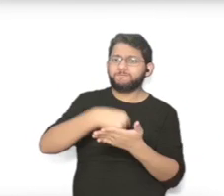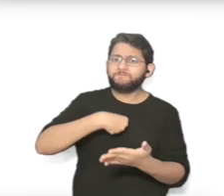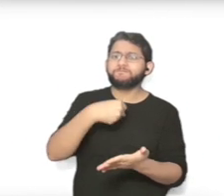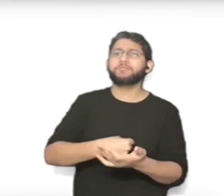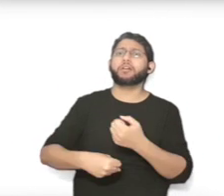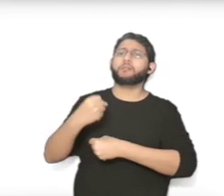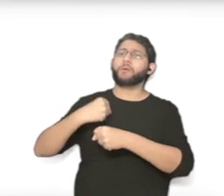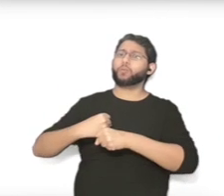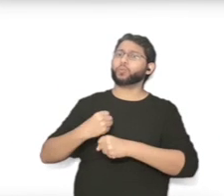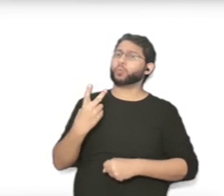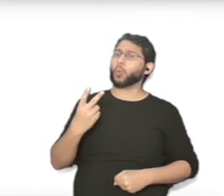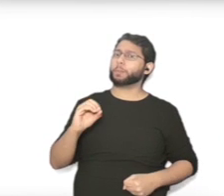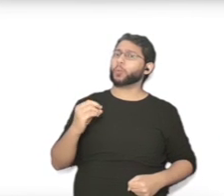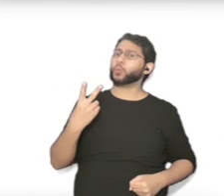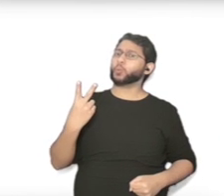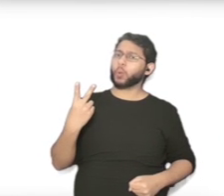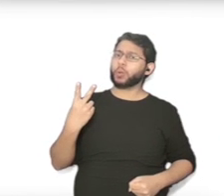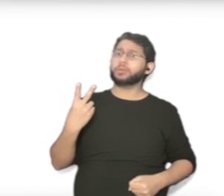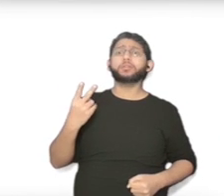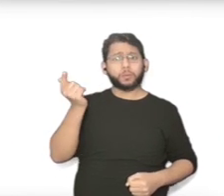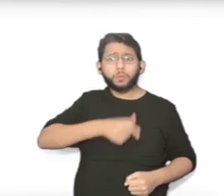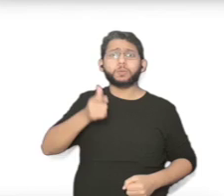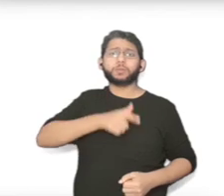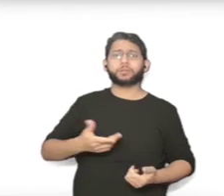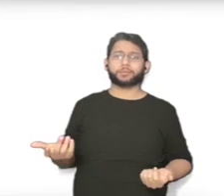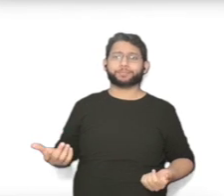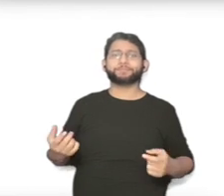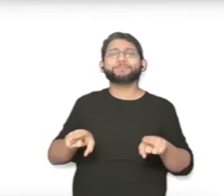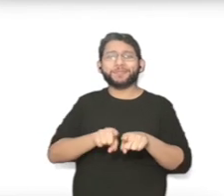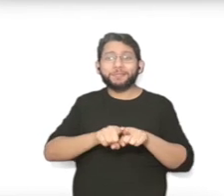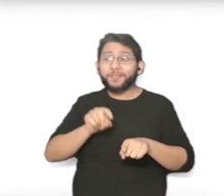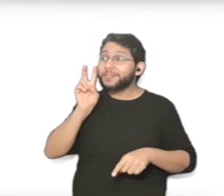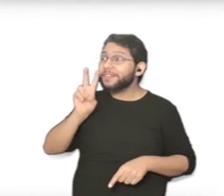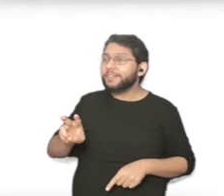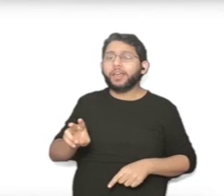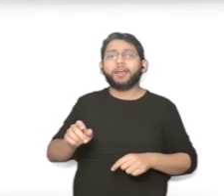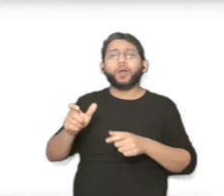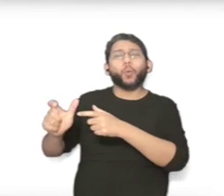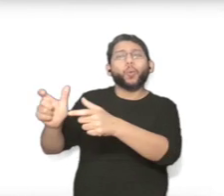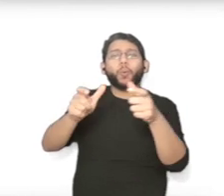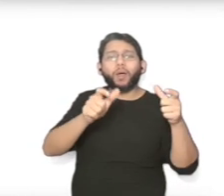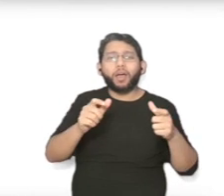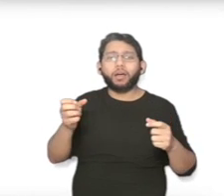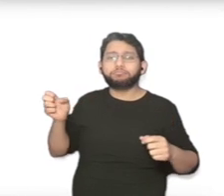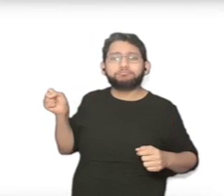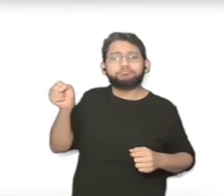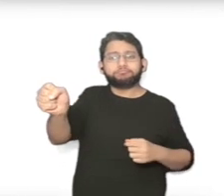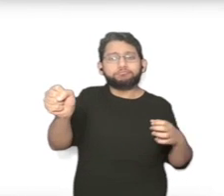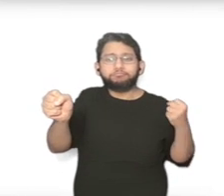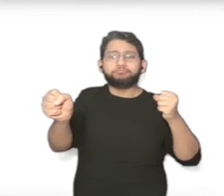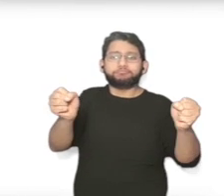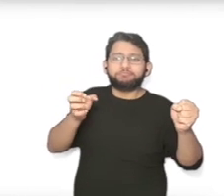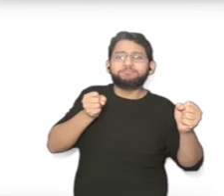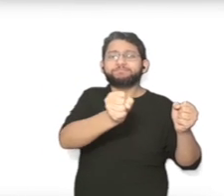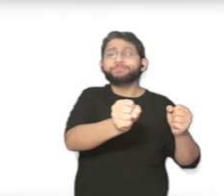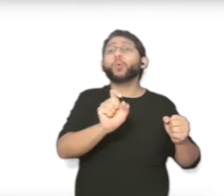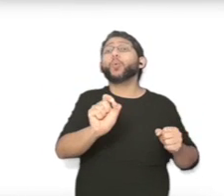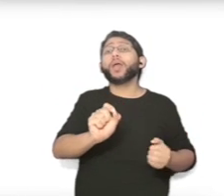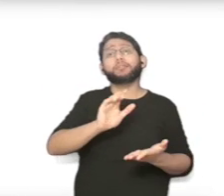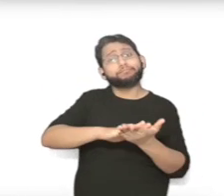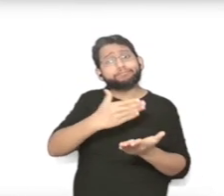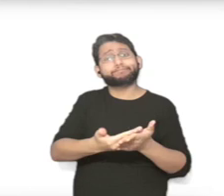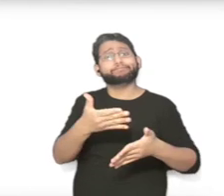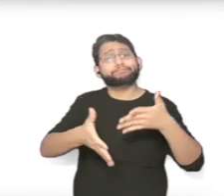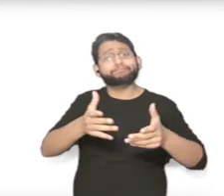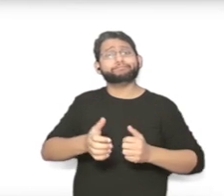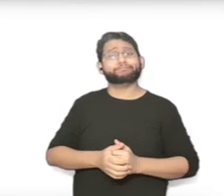jurídico em 2002, e por essa razão temos aí em vários espaços a presença de tradutores e intérpretes de Libras, do direito